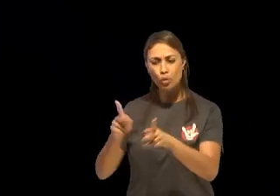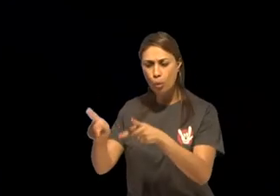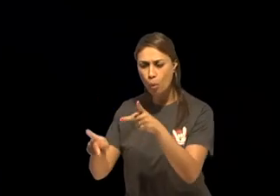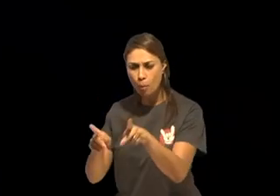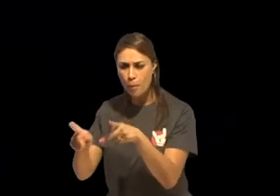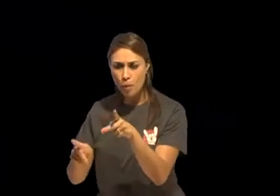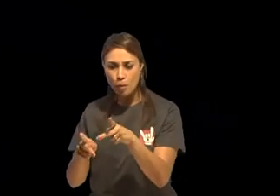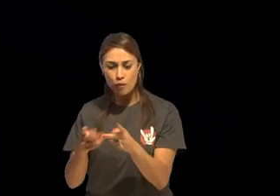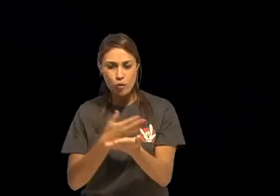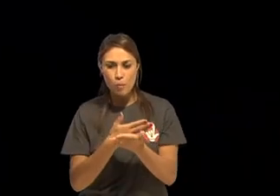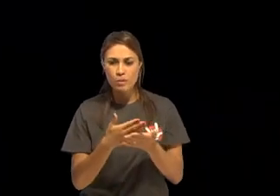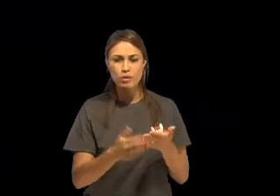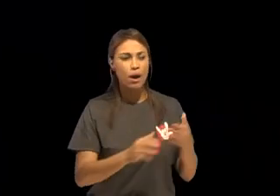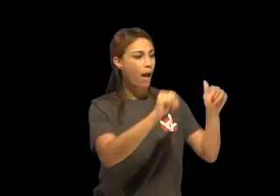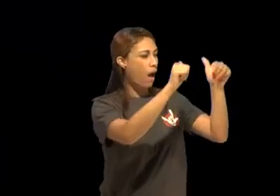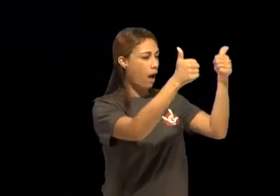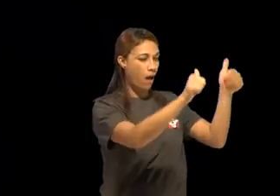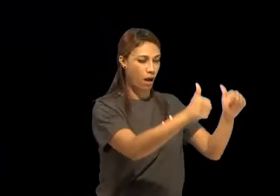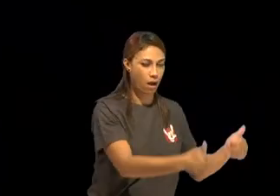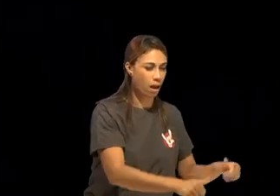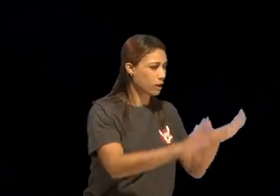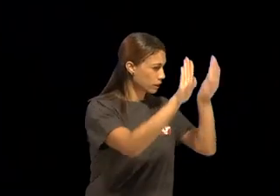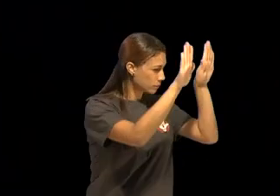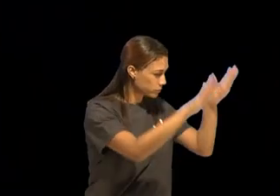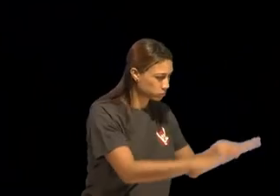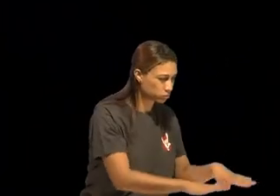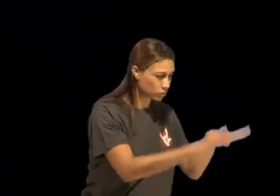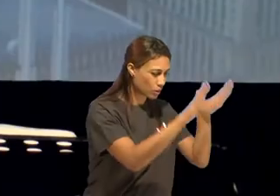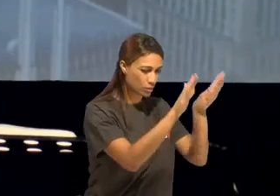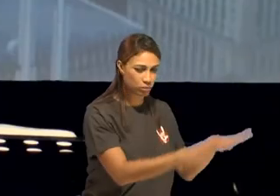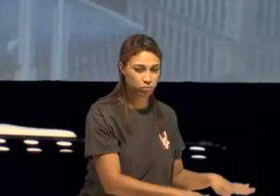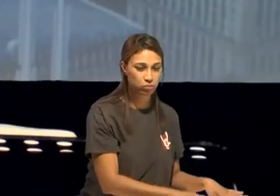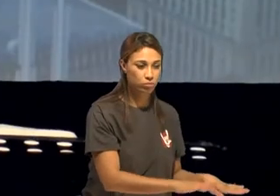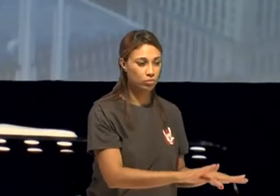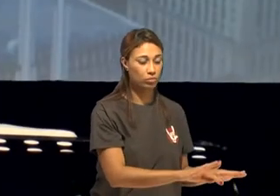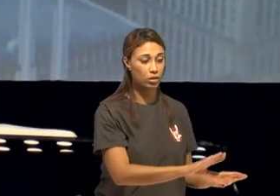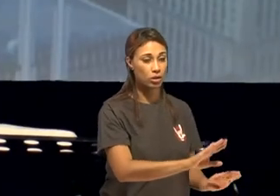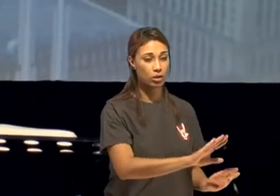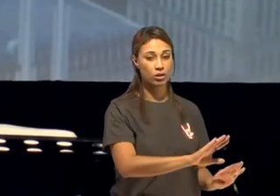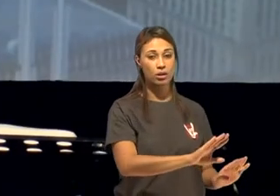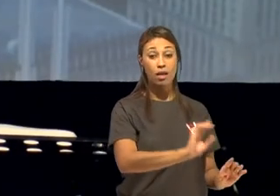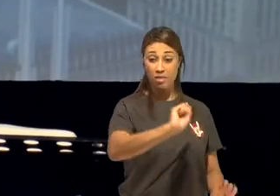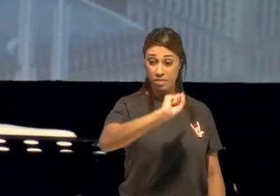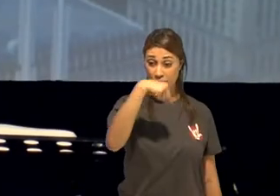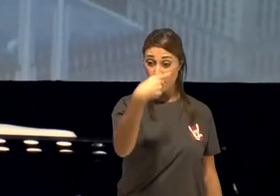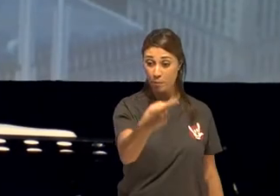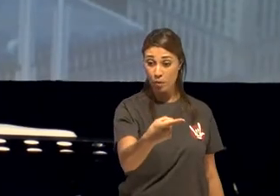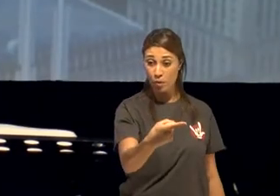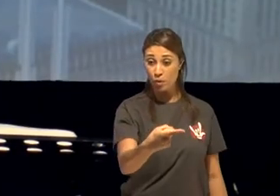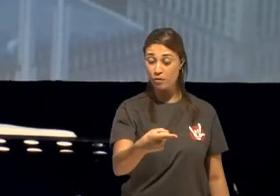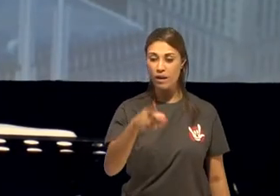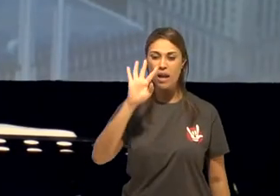que idolatram são os mesmos que no outro dia vão apedrejar. Aconteceu com isso em Paulo, em Atos